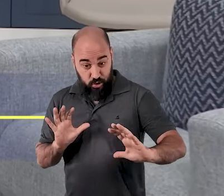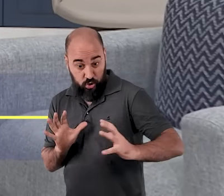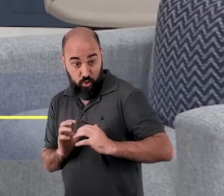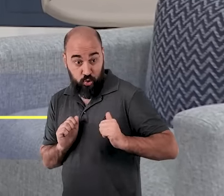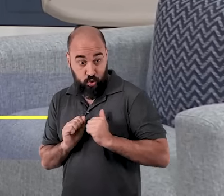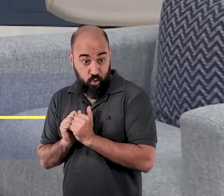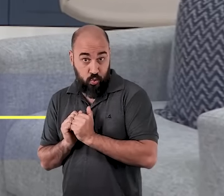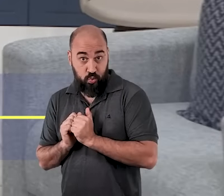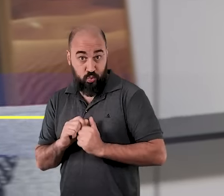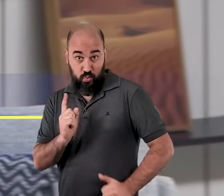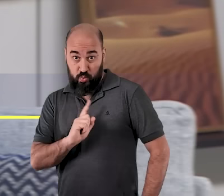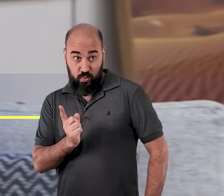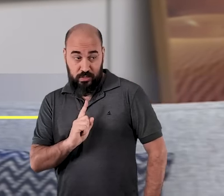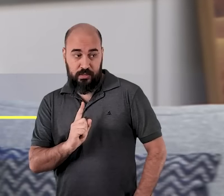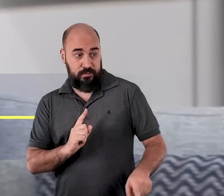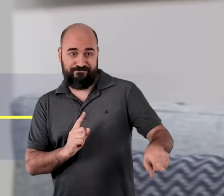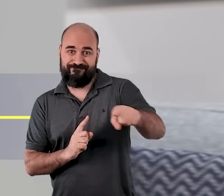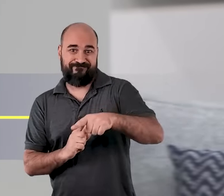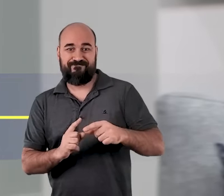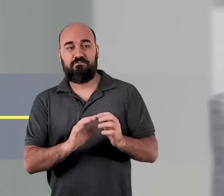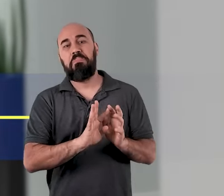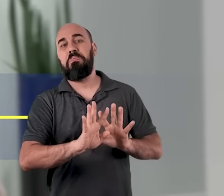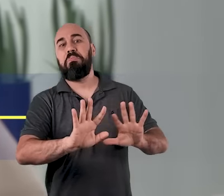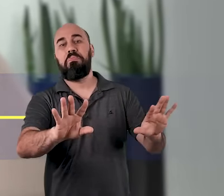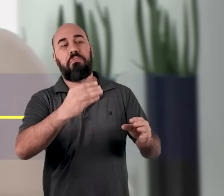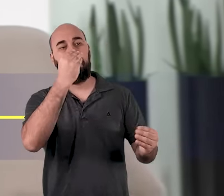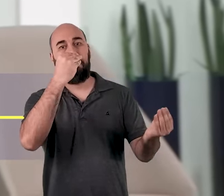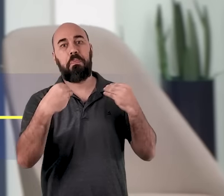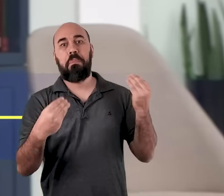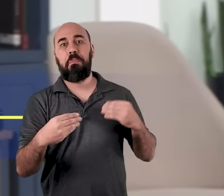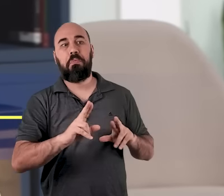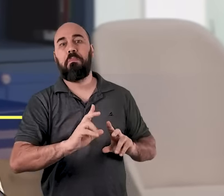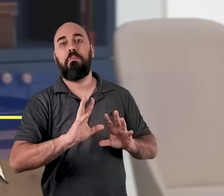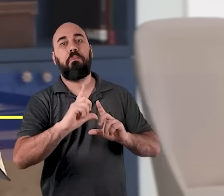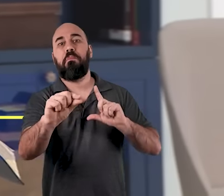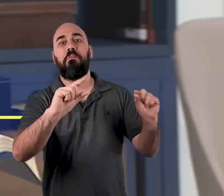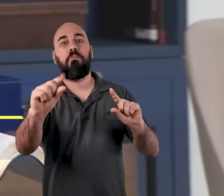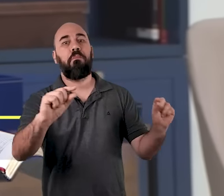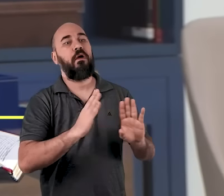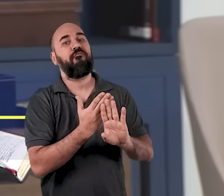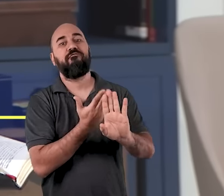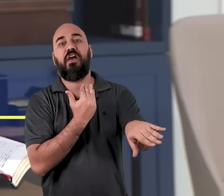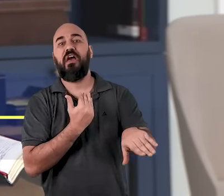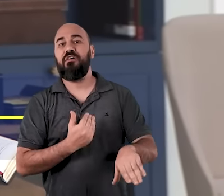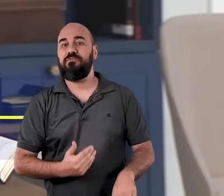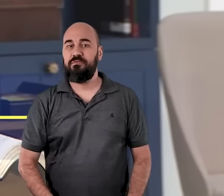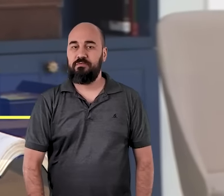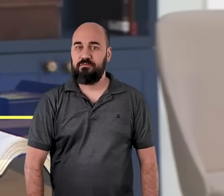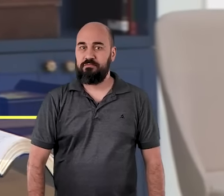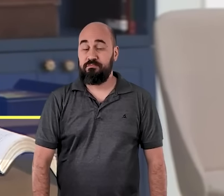espalha. É isso mesmo. Não há neutralidade no campo